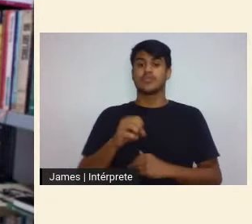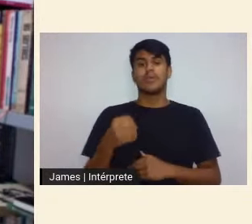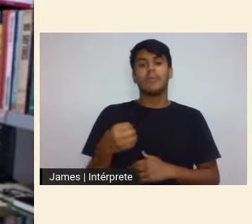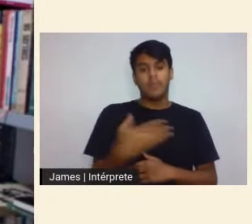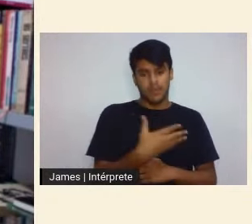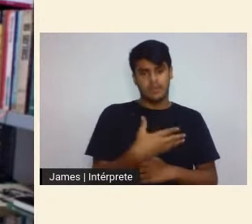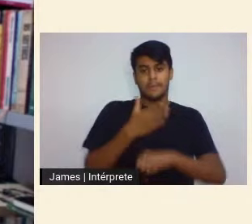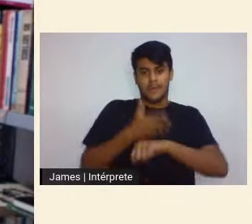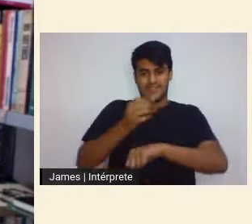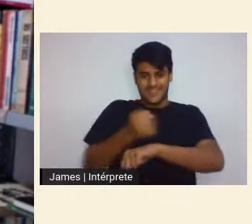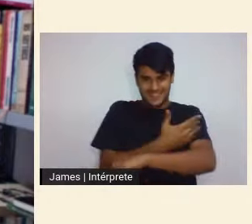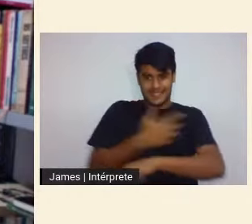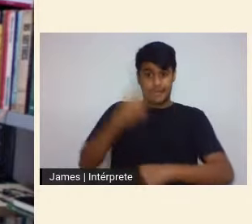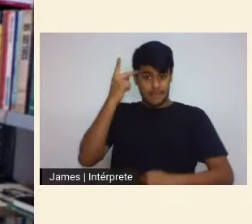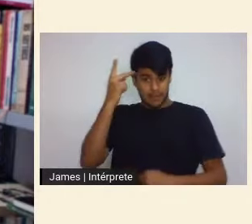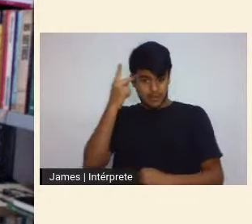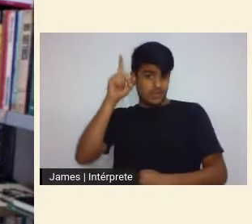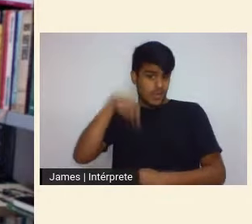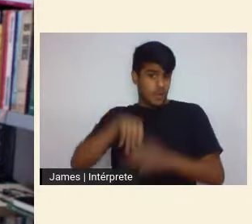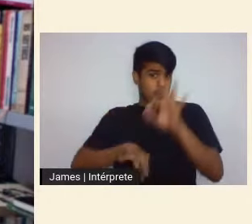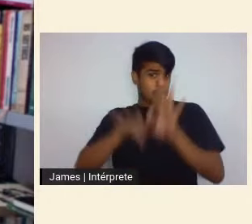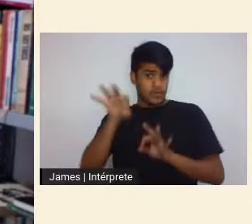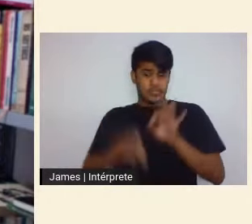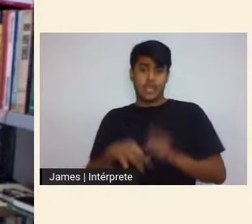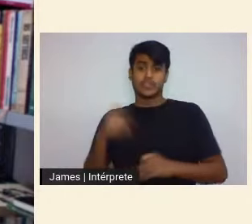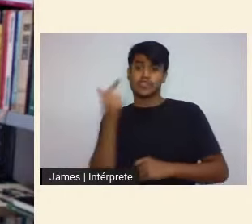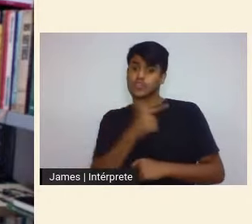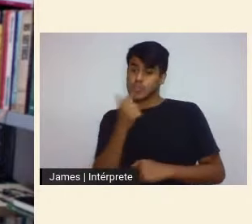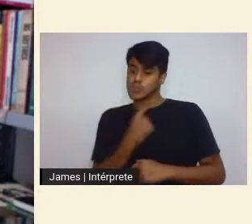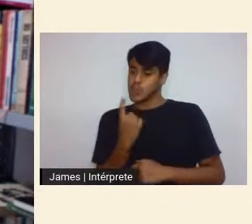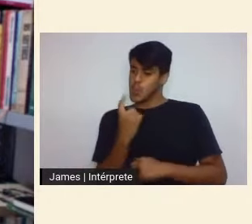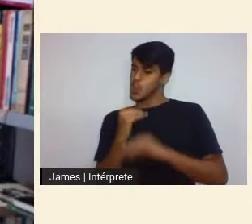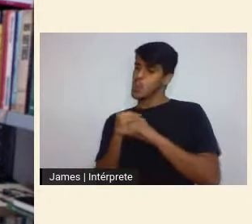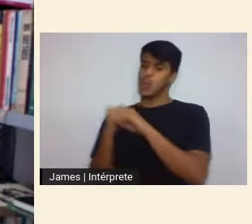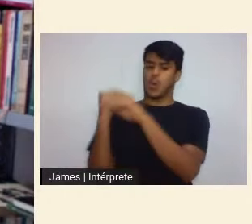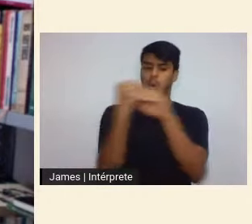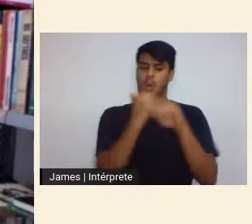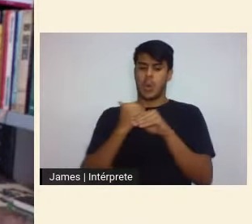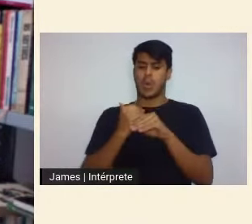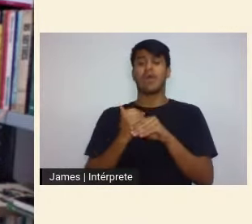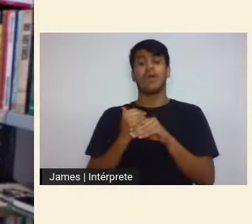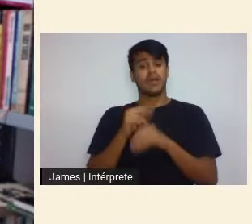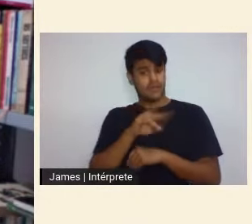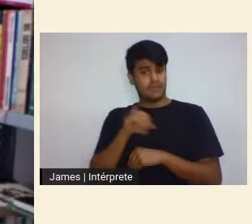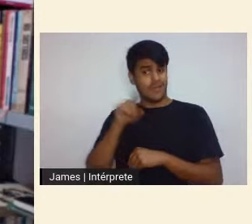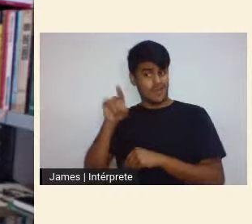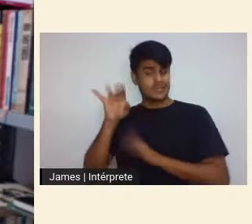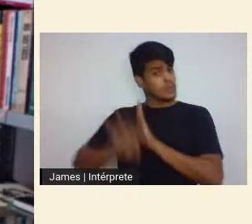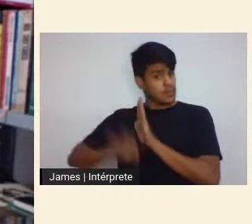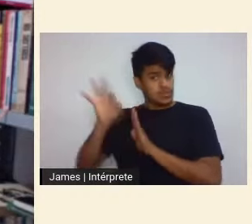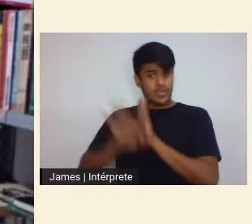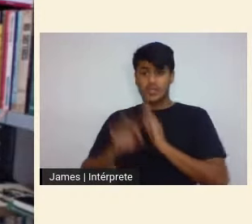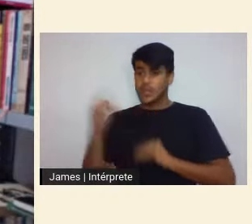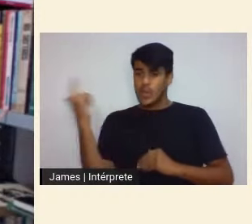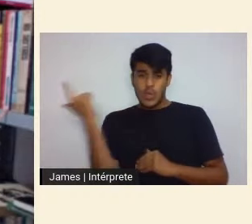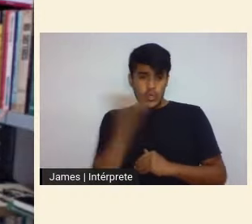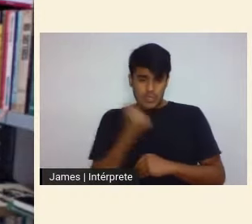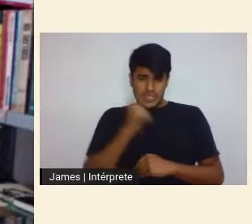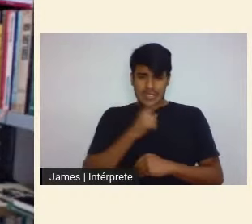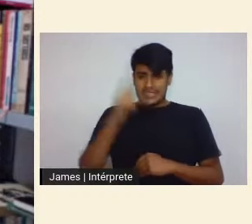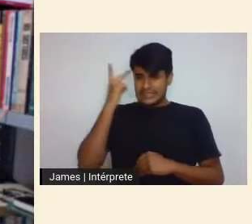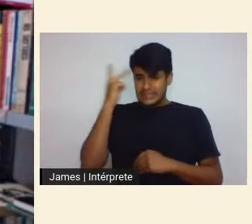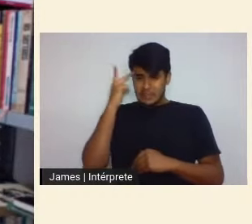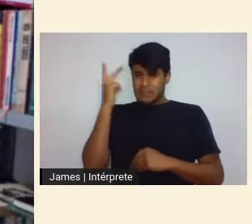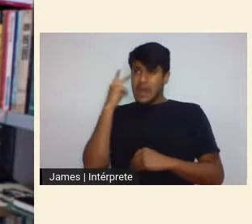projeto de hegemonia cultural. Quer dizer, é o projeto que vai terminar a hegemonia paulista já, não